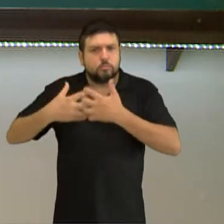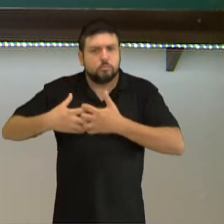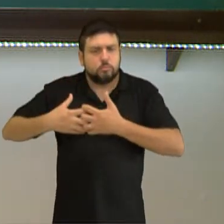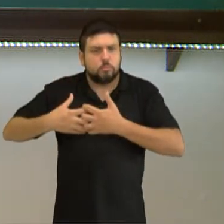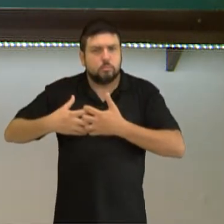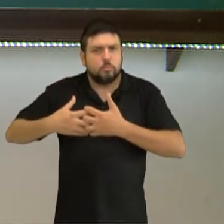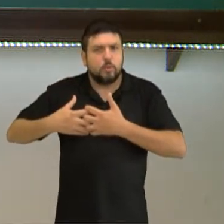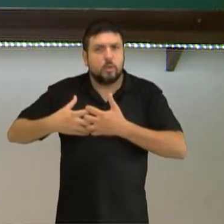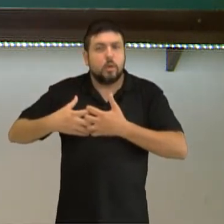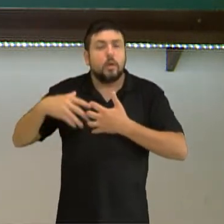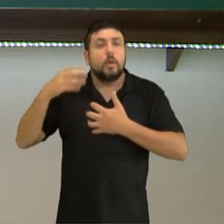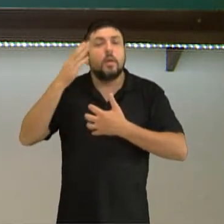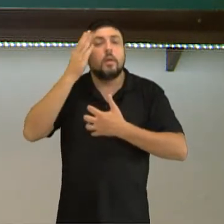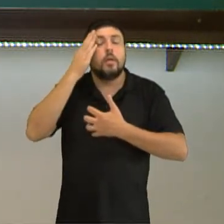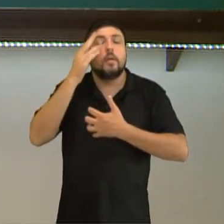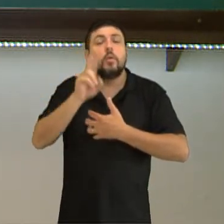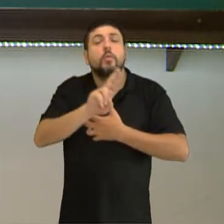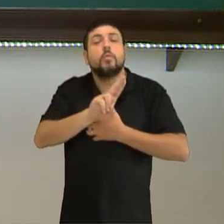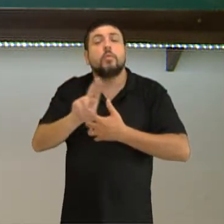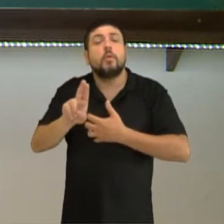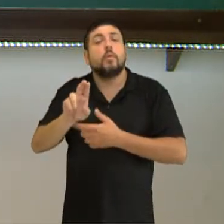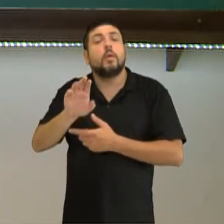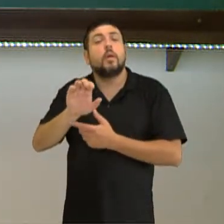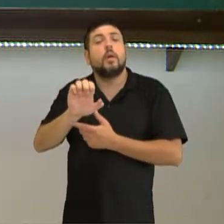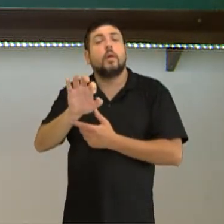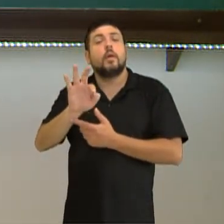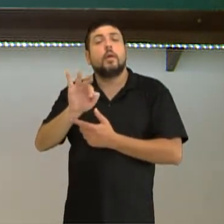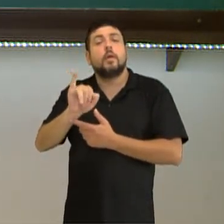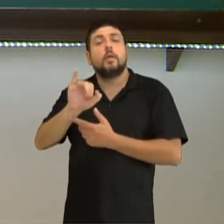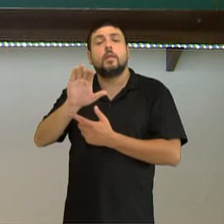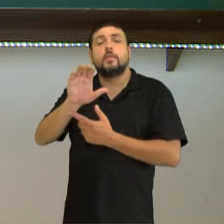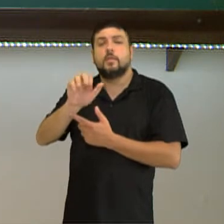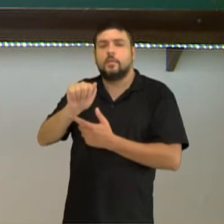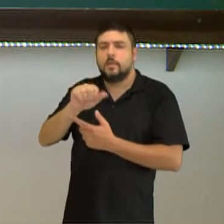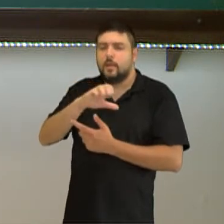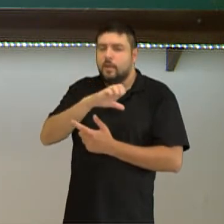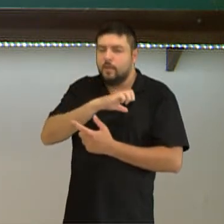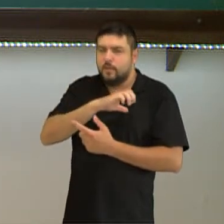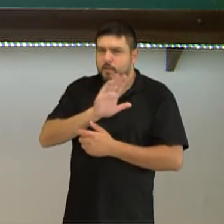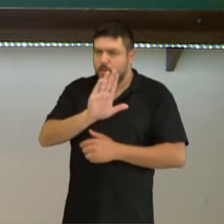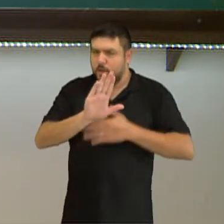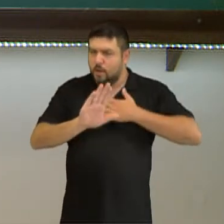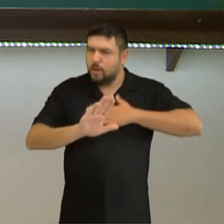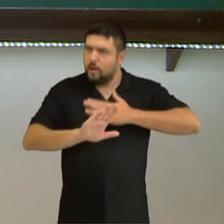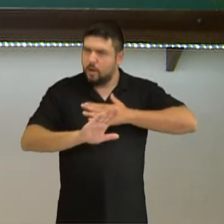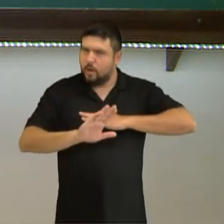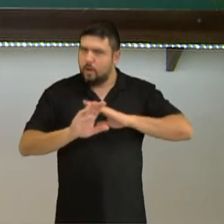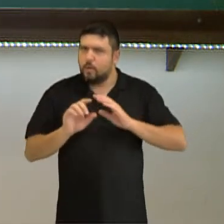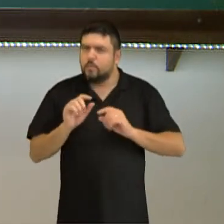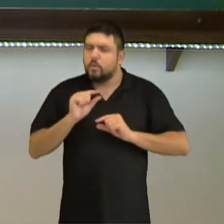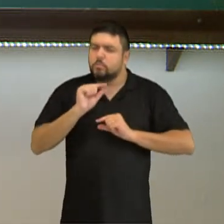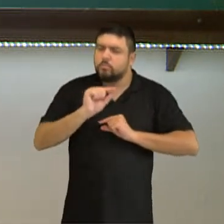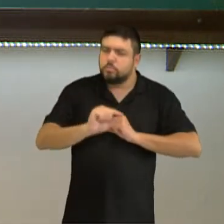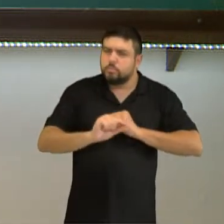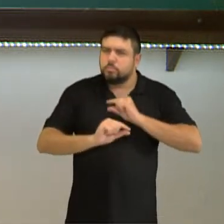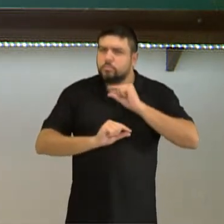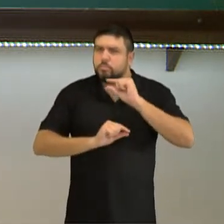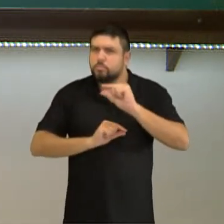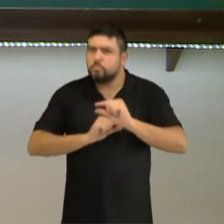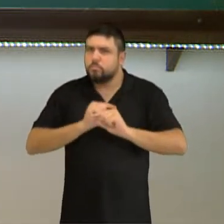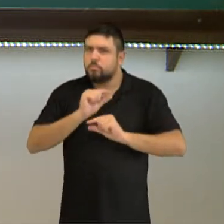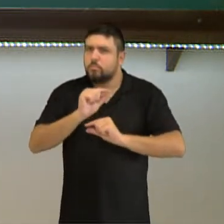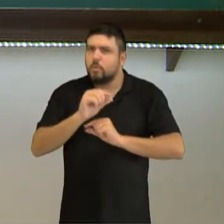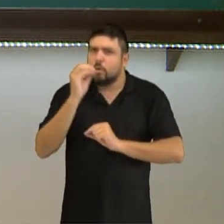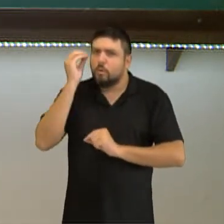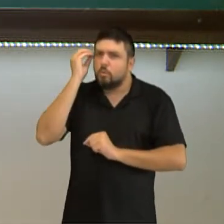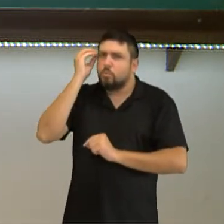Você está pensando eticamente. Calma, é só um exemplo para começar a aula. Você vai entender aos poucos ao longo dessa aula,